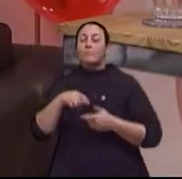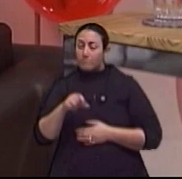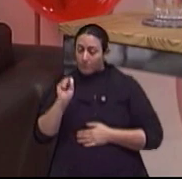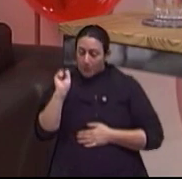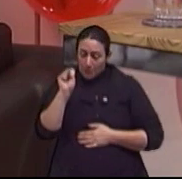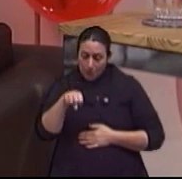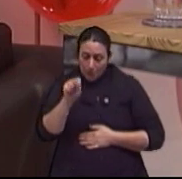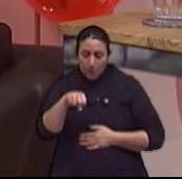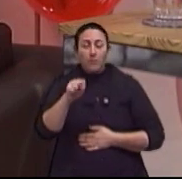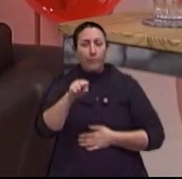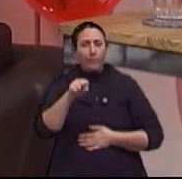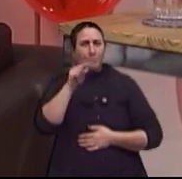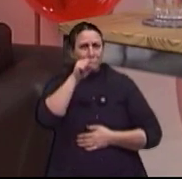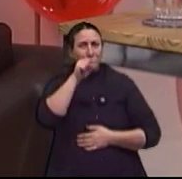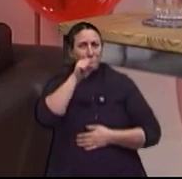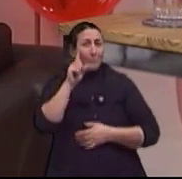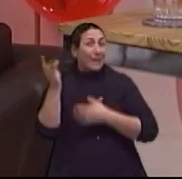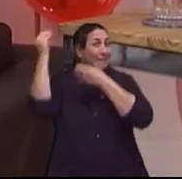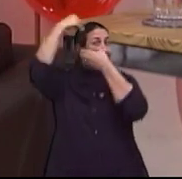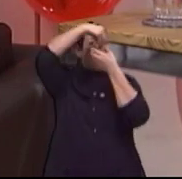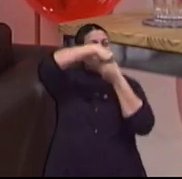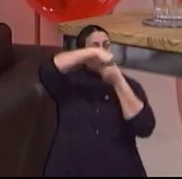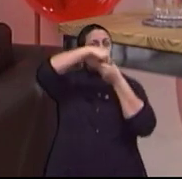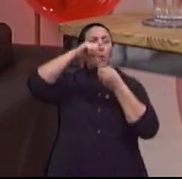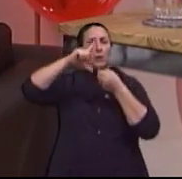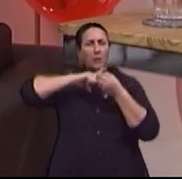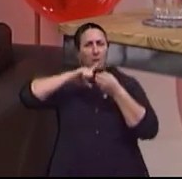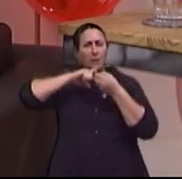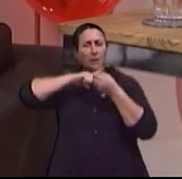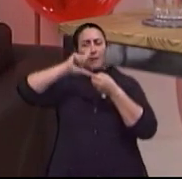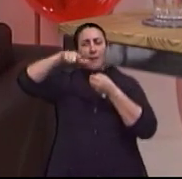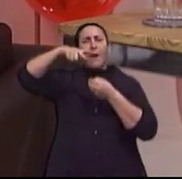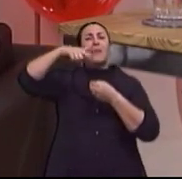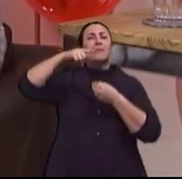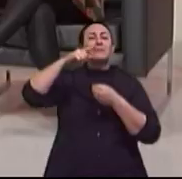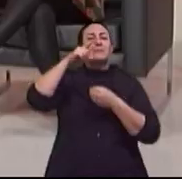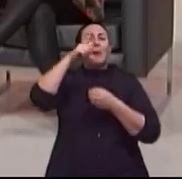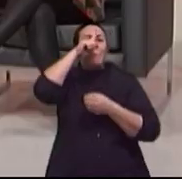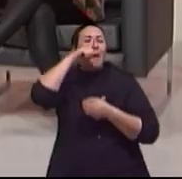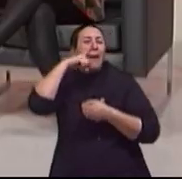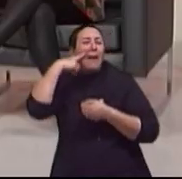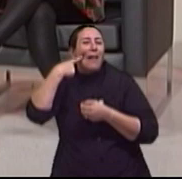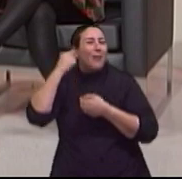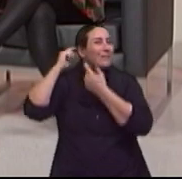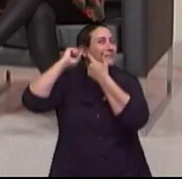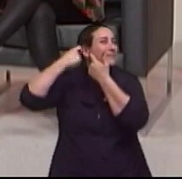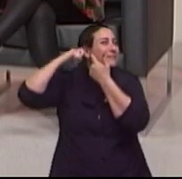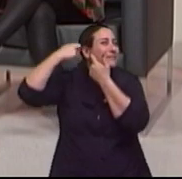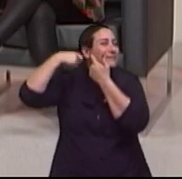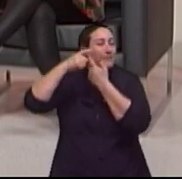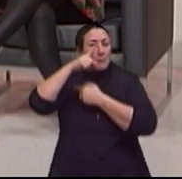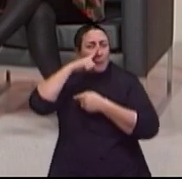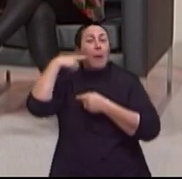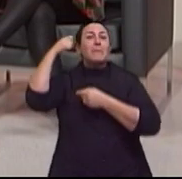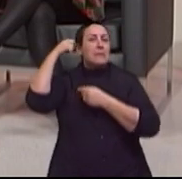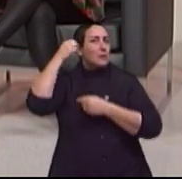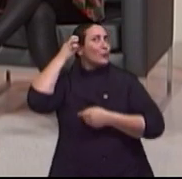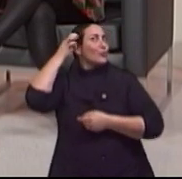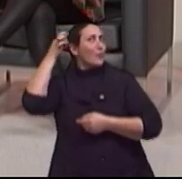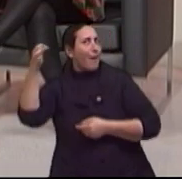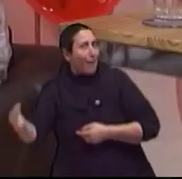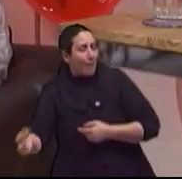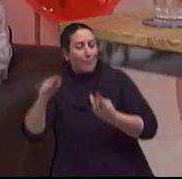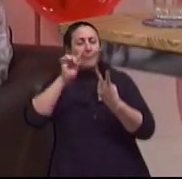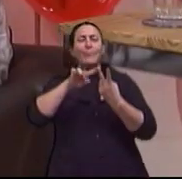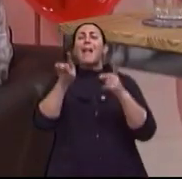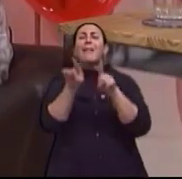de ser humen lá no conduto auditivo externo n a ca né tem que tirar ca do ouvido isso até uma infecção de ouvido